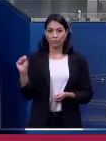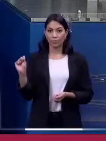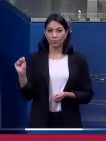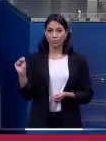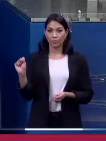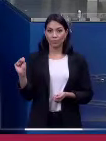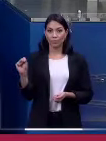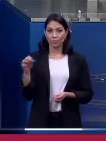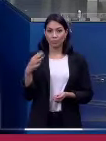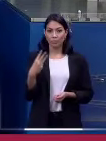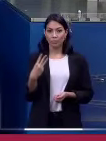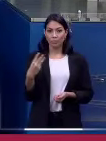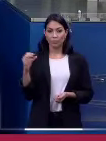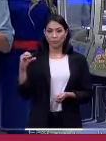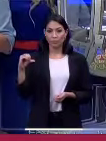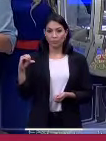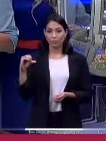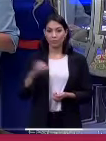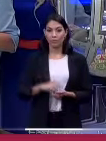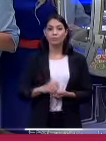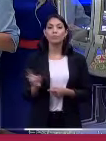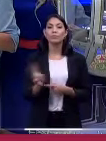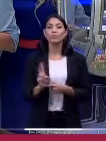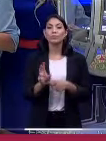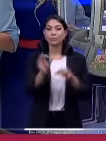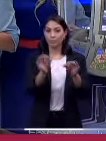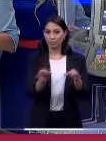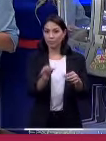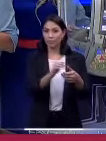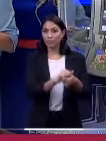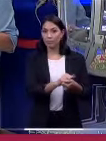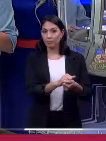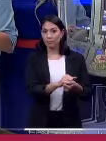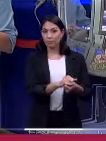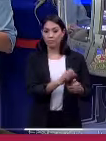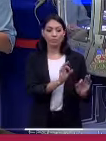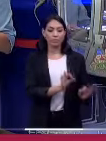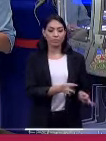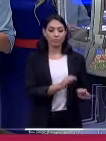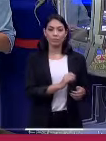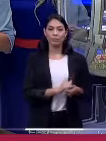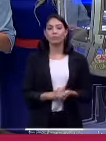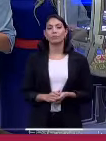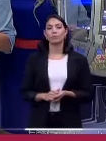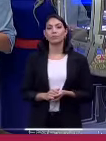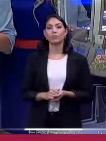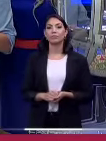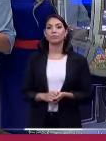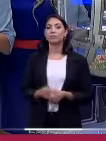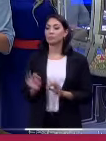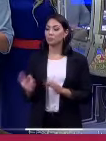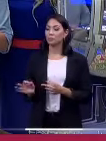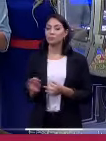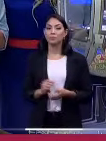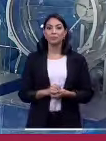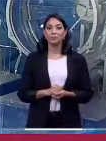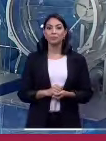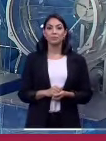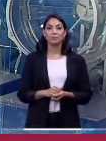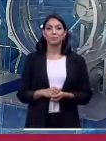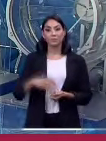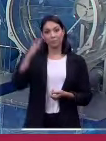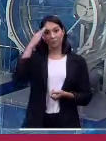48 e 39. As senhoras auditoras confirmam? Sim, confirmo. Sim,